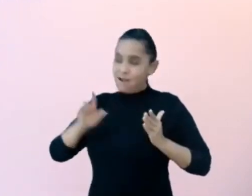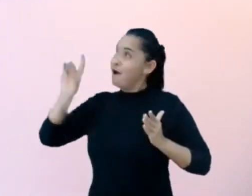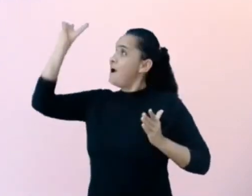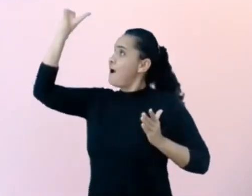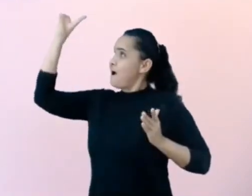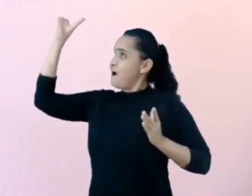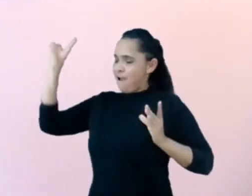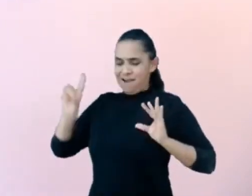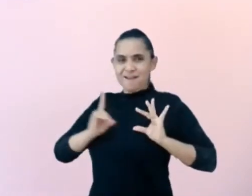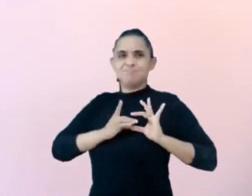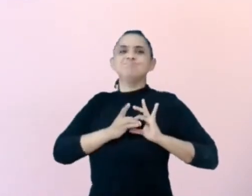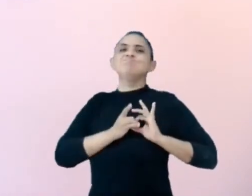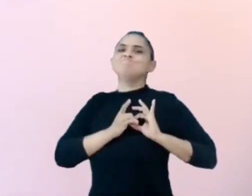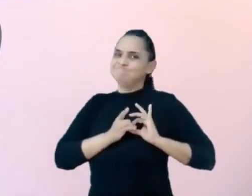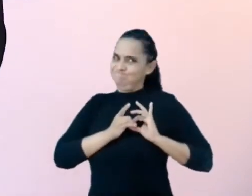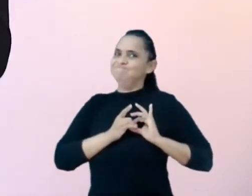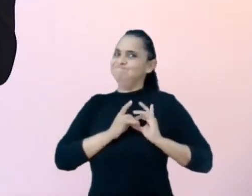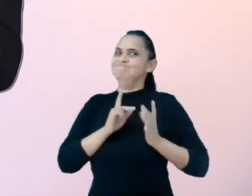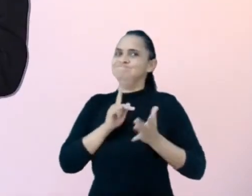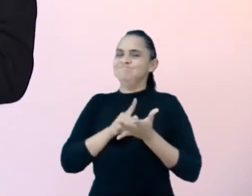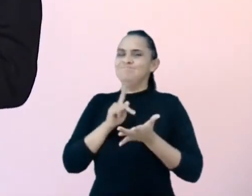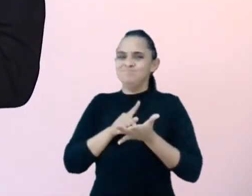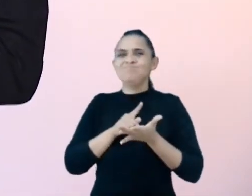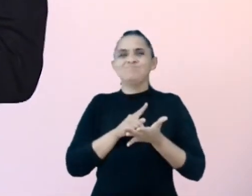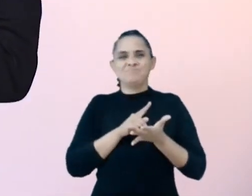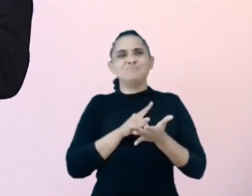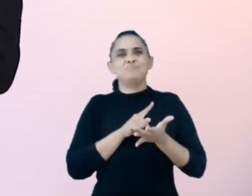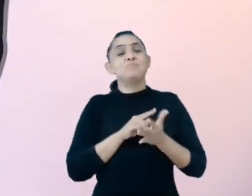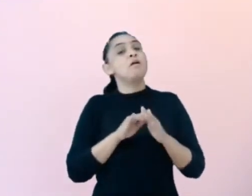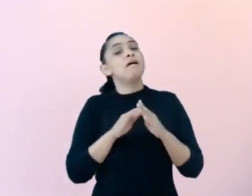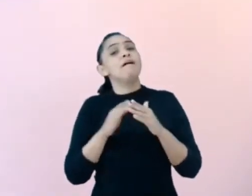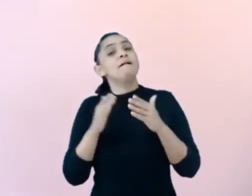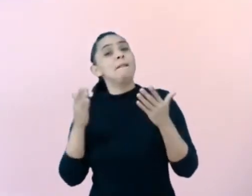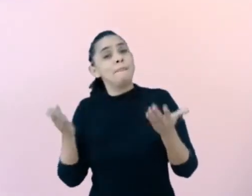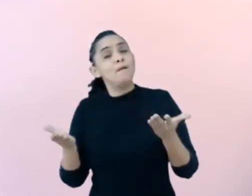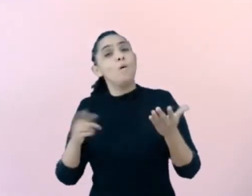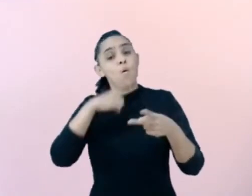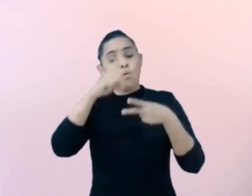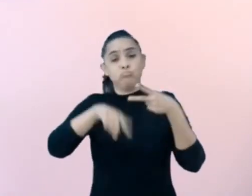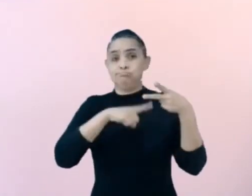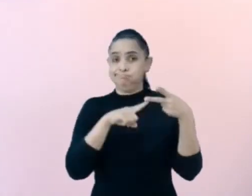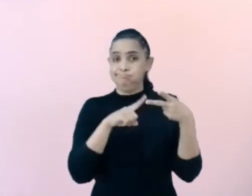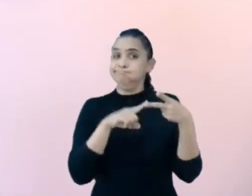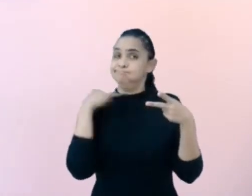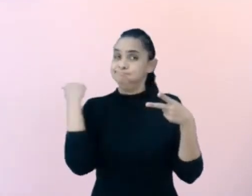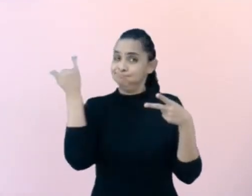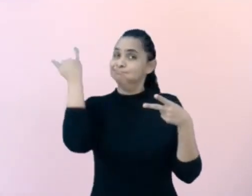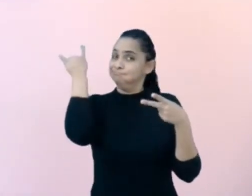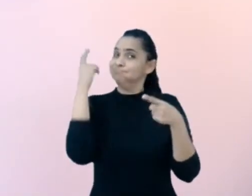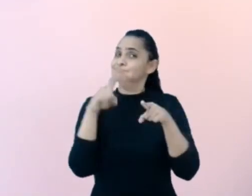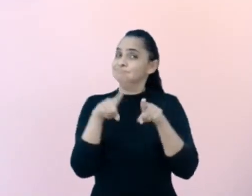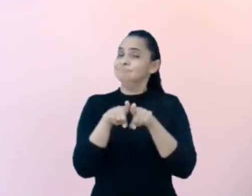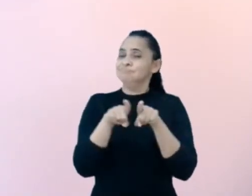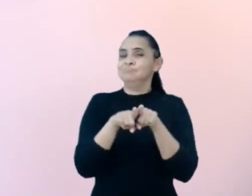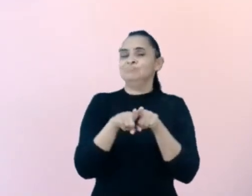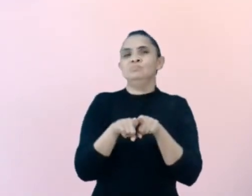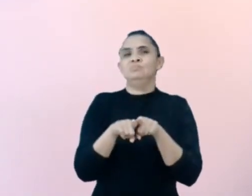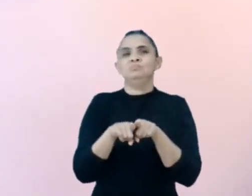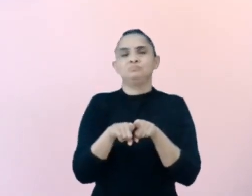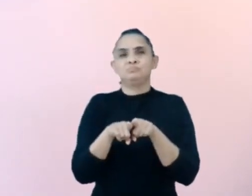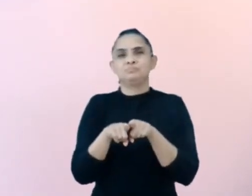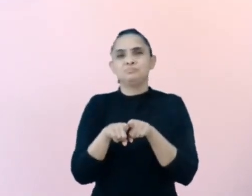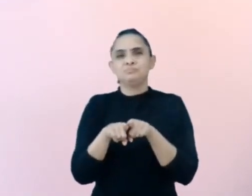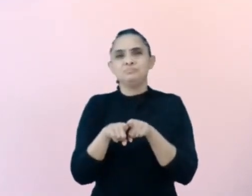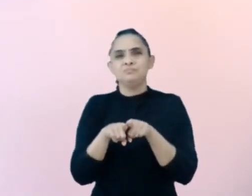um aspecto muito, muito importante. Outro aspecto muito importante também é que através